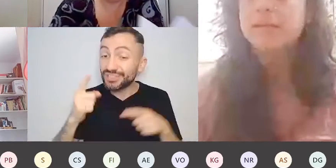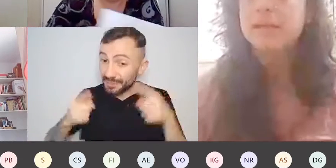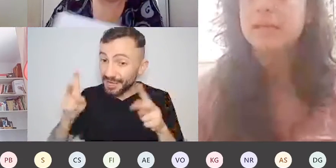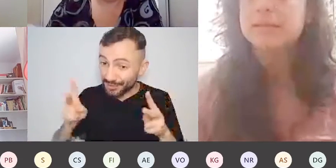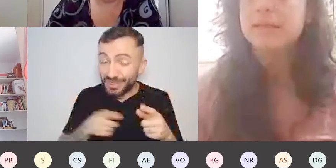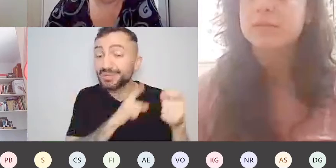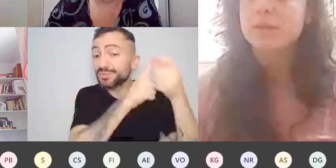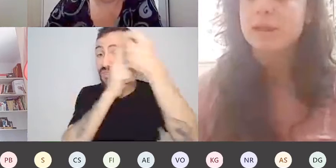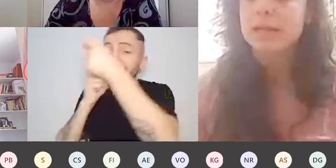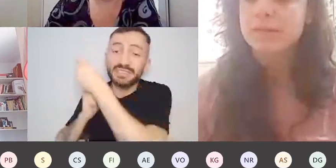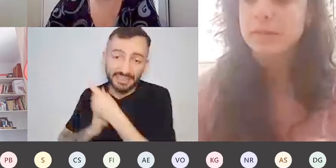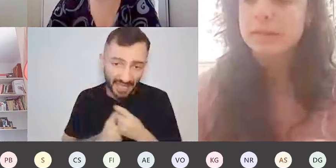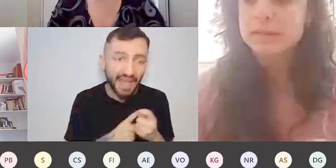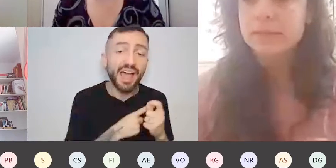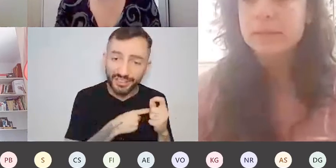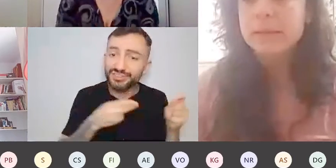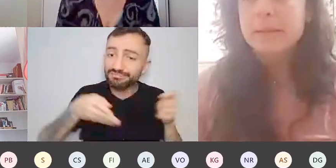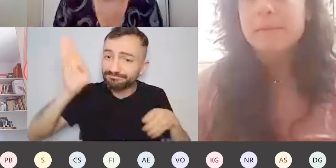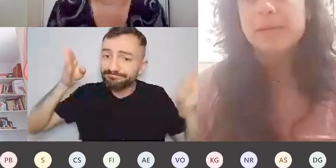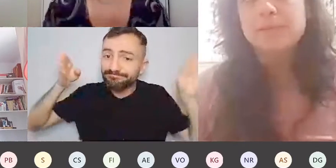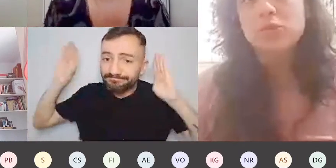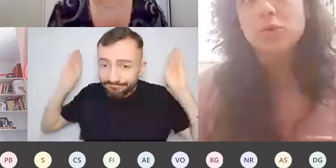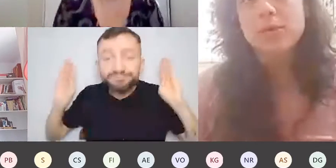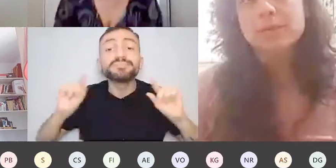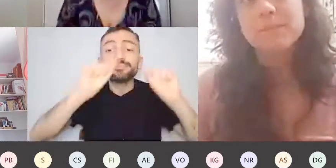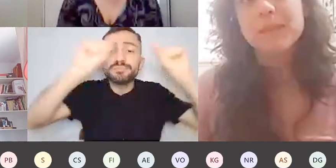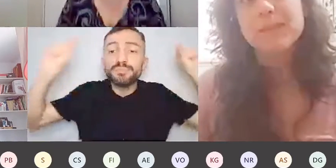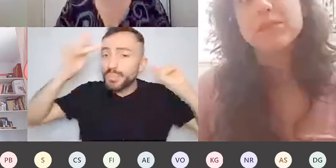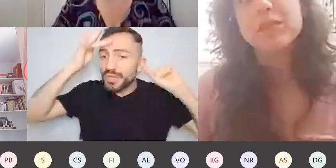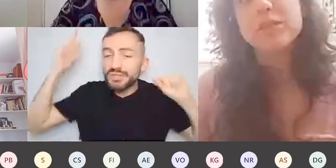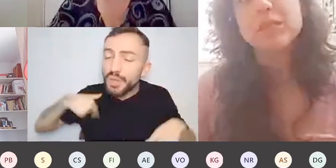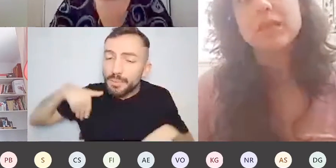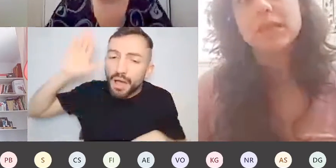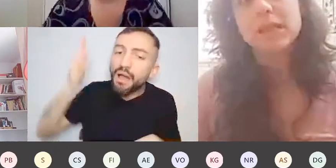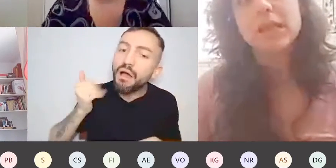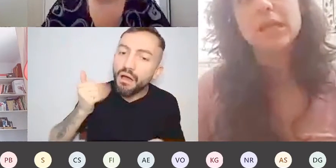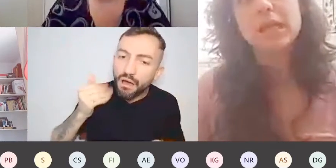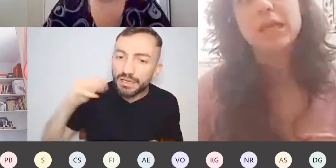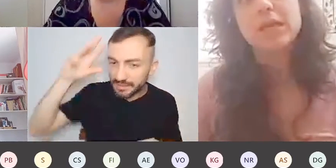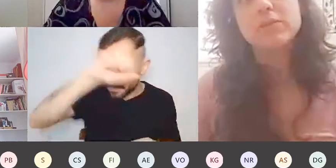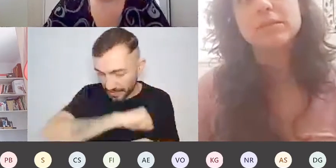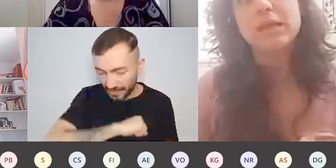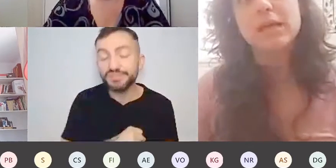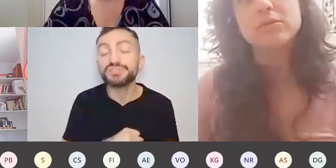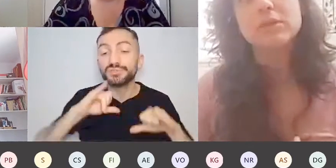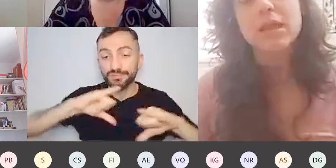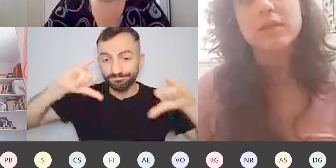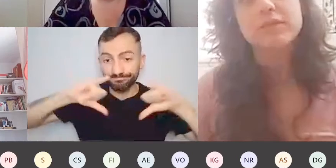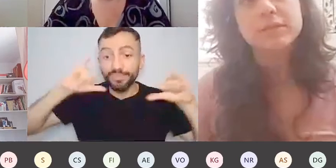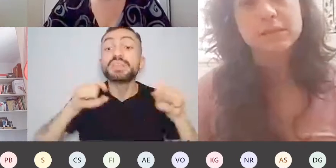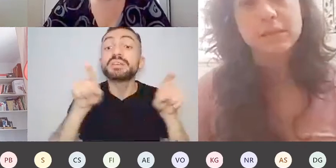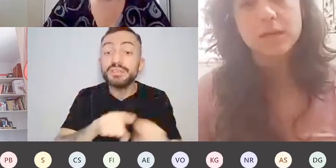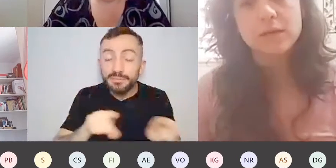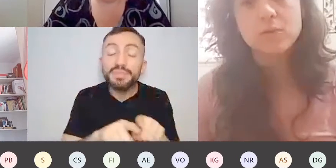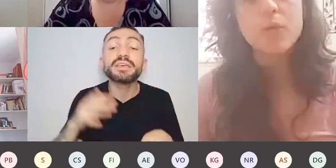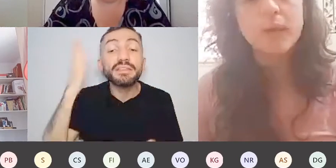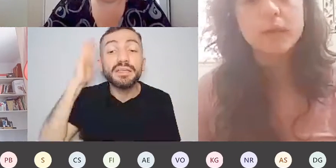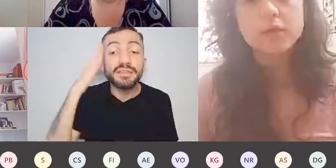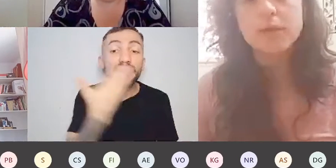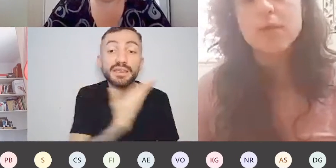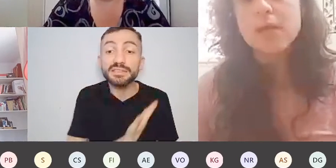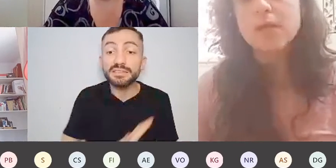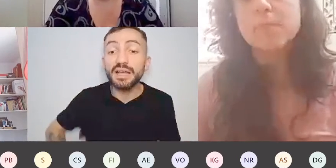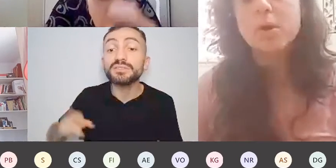para que ele tenha acesso a cada vez mais pessoas e da gente entender, né, que o Estado deve ser